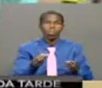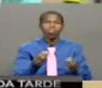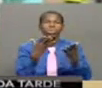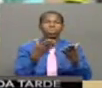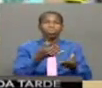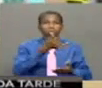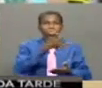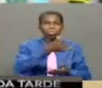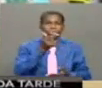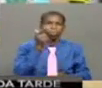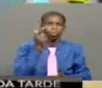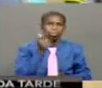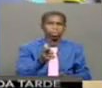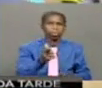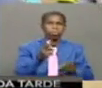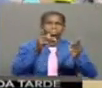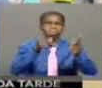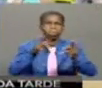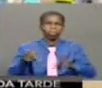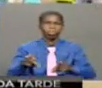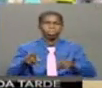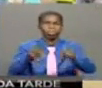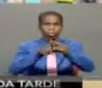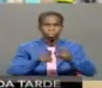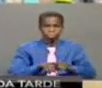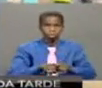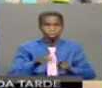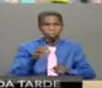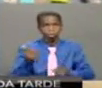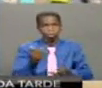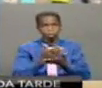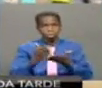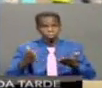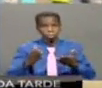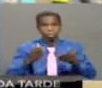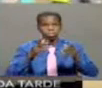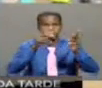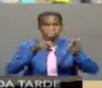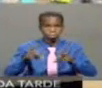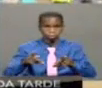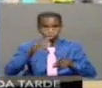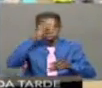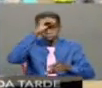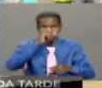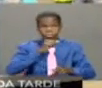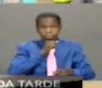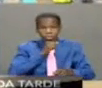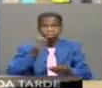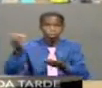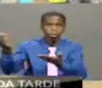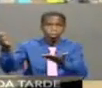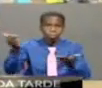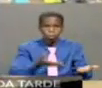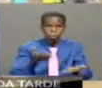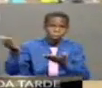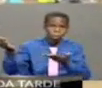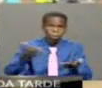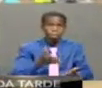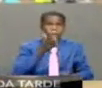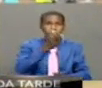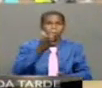e outras figuras do aparelho de Estado, assim como também deputados e religiosos provenientes